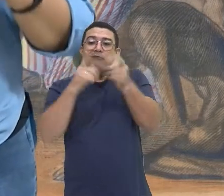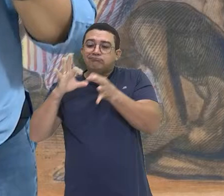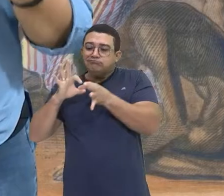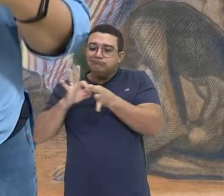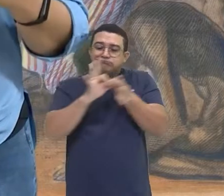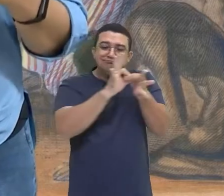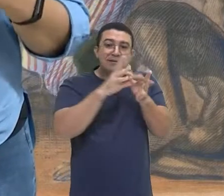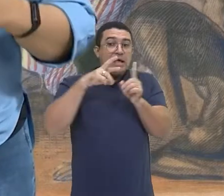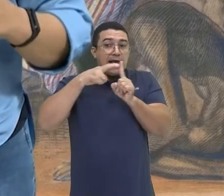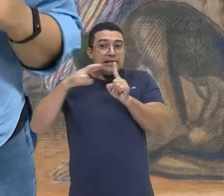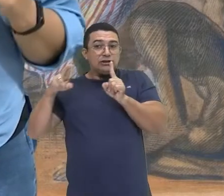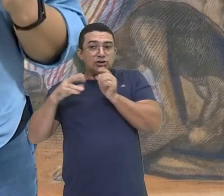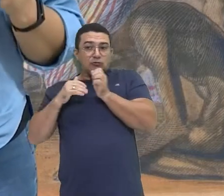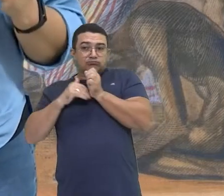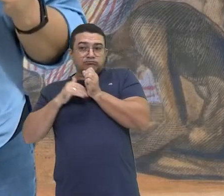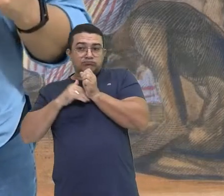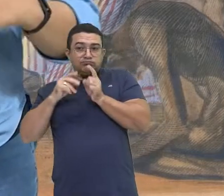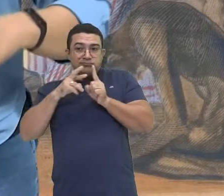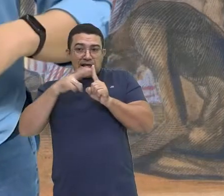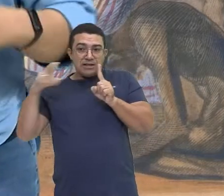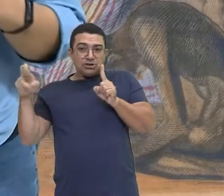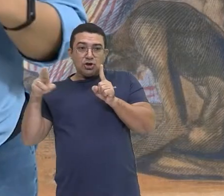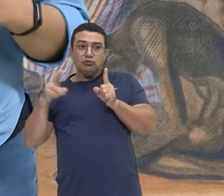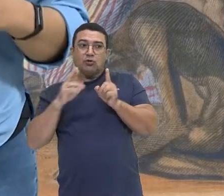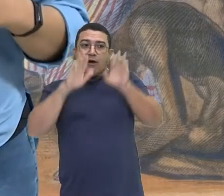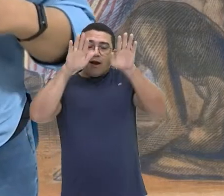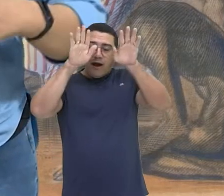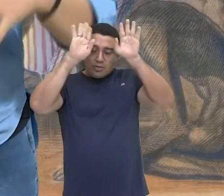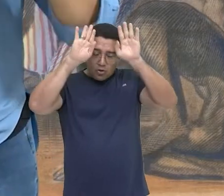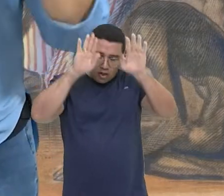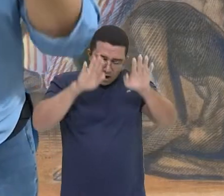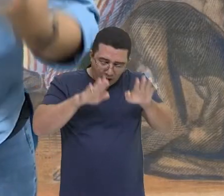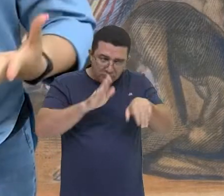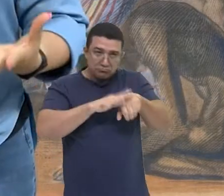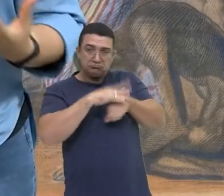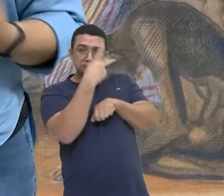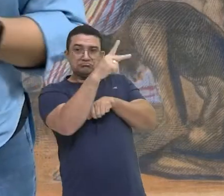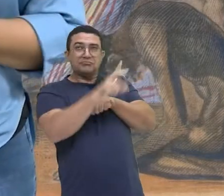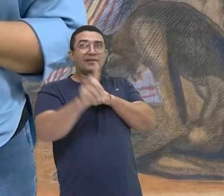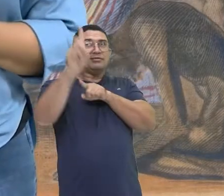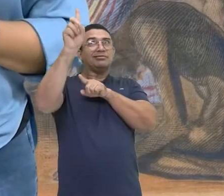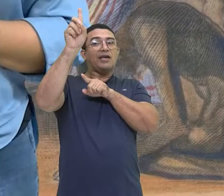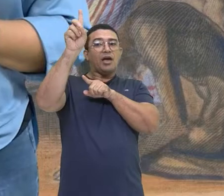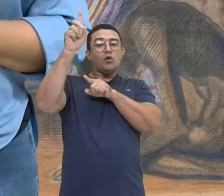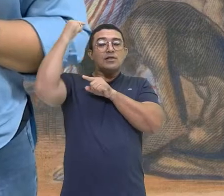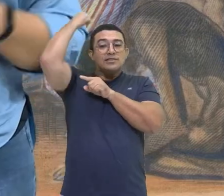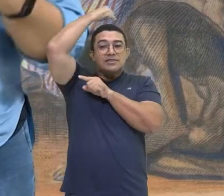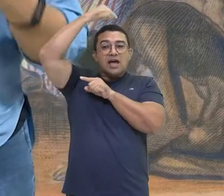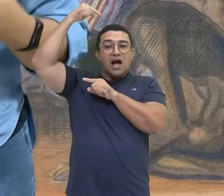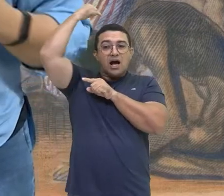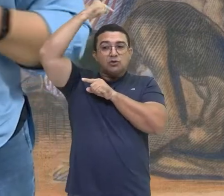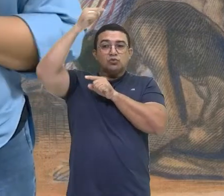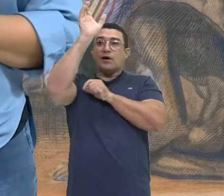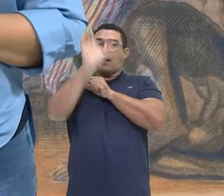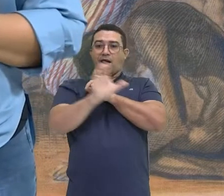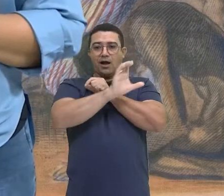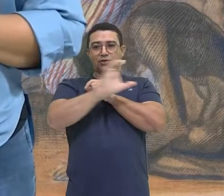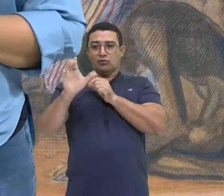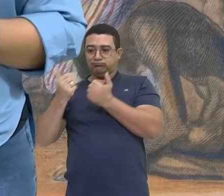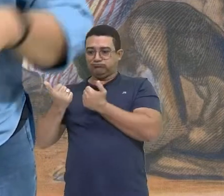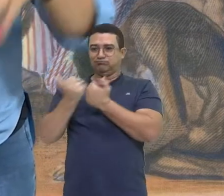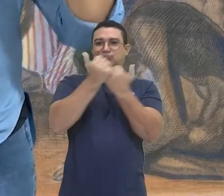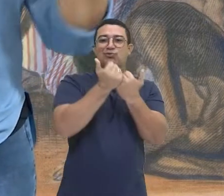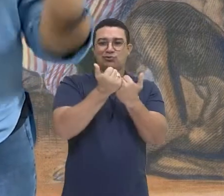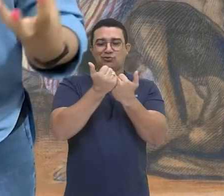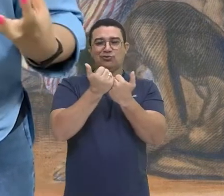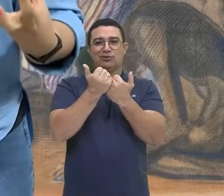religião disfarçada, onde eles adoravam os seus deuses por meio dos santos católicos, fazendo as